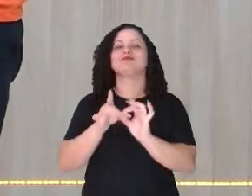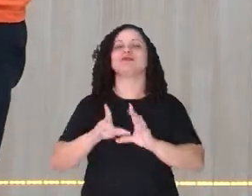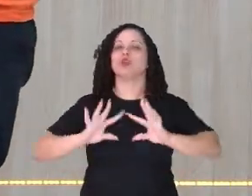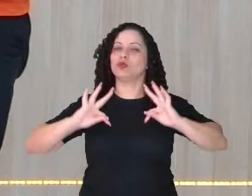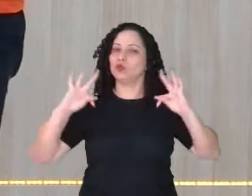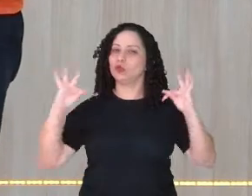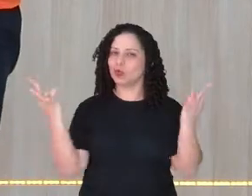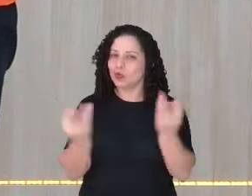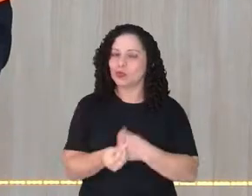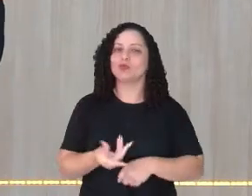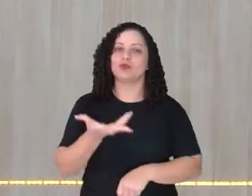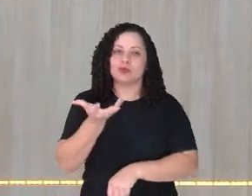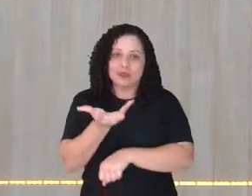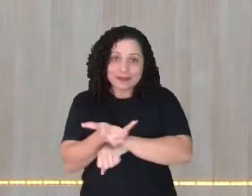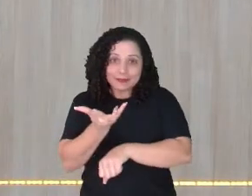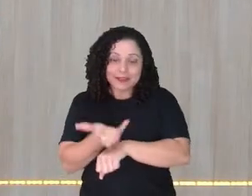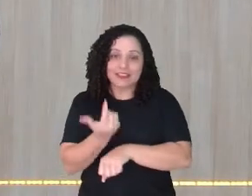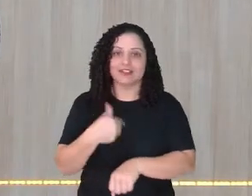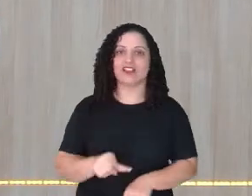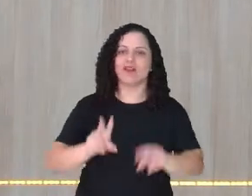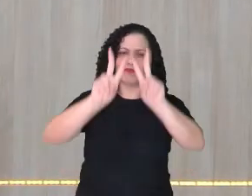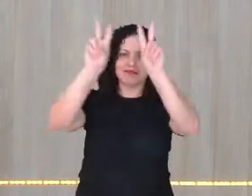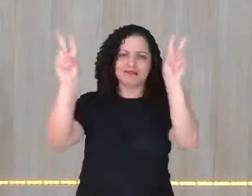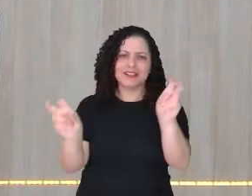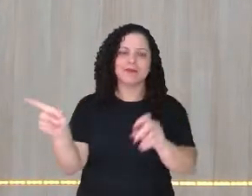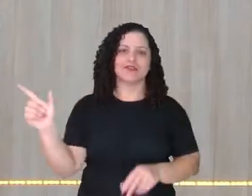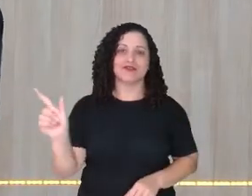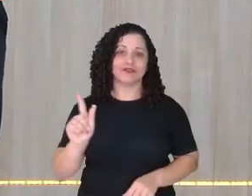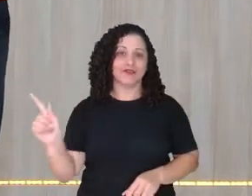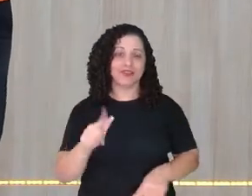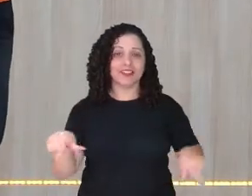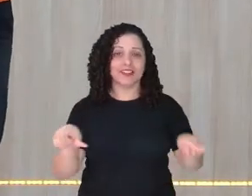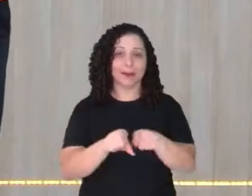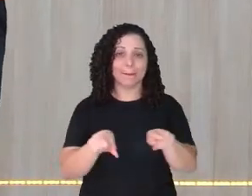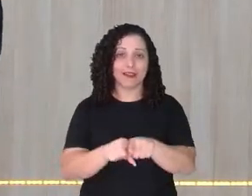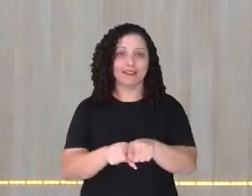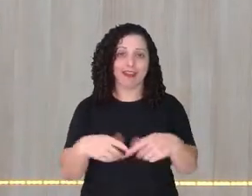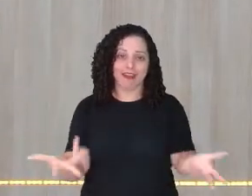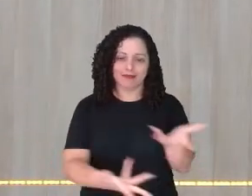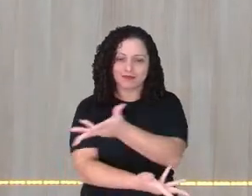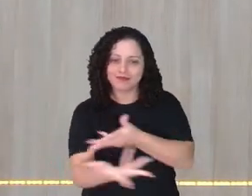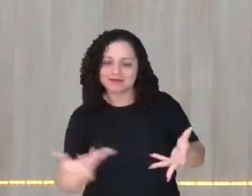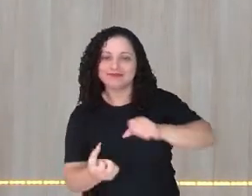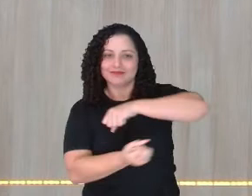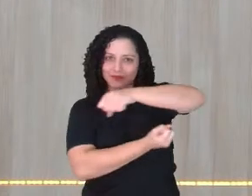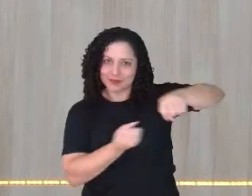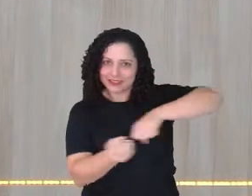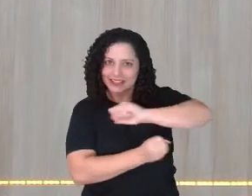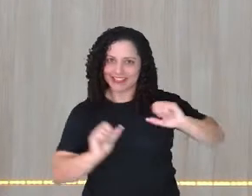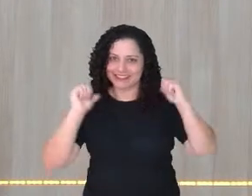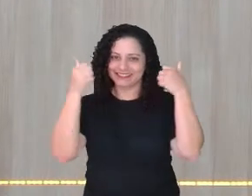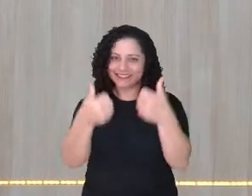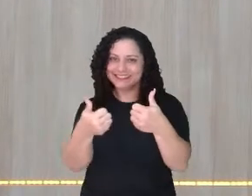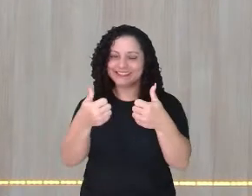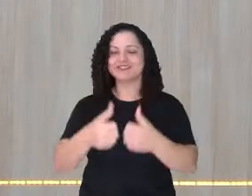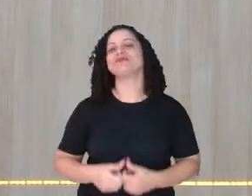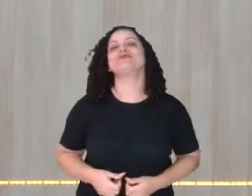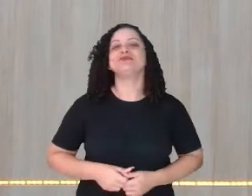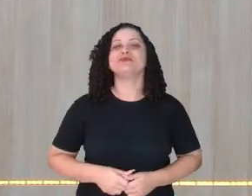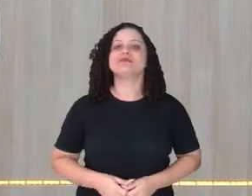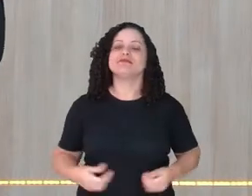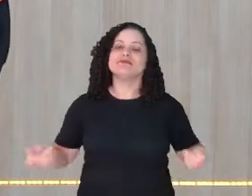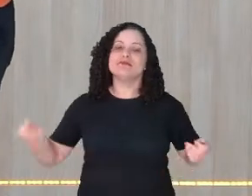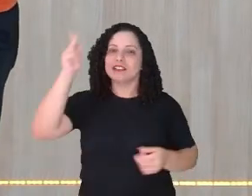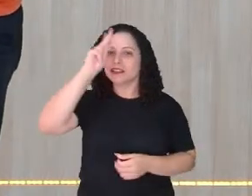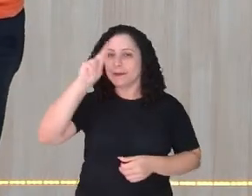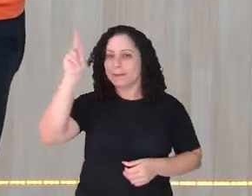né? Eu vou trabalhar tanto o assunto da Geografia e o de Sustentabilidade, beleza? Tudo bem, né? Então,